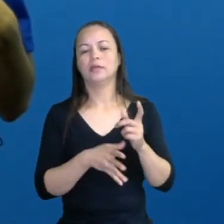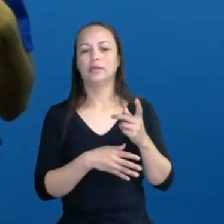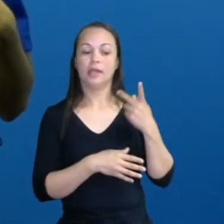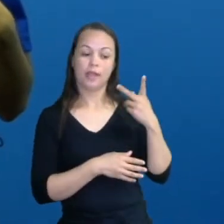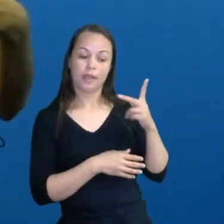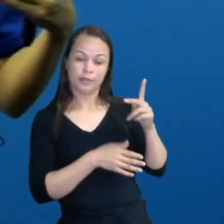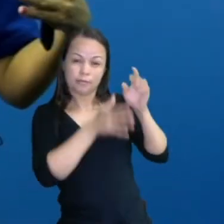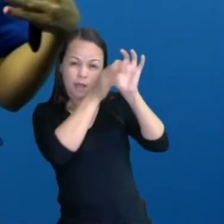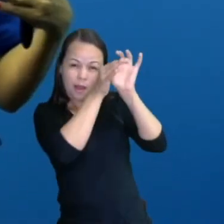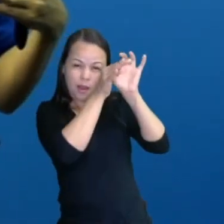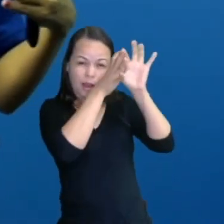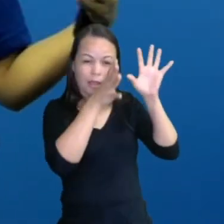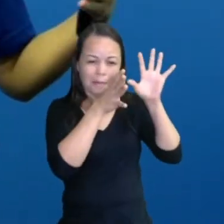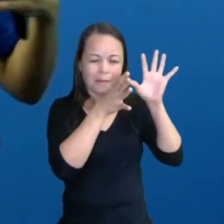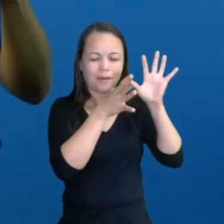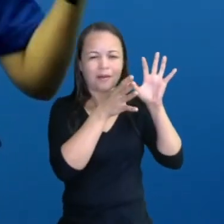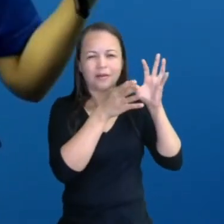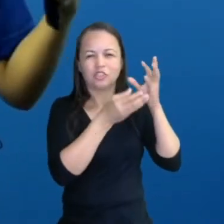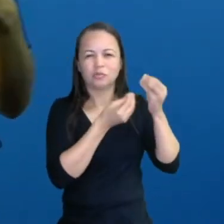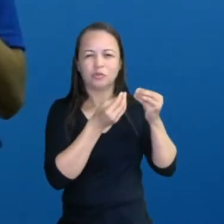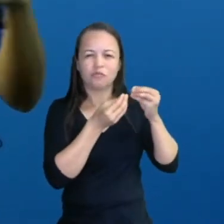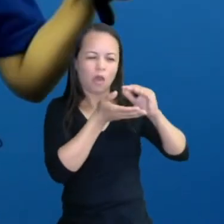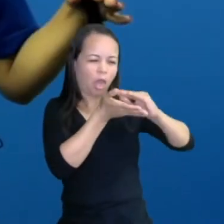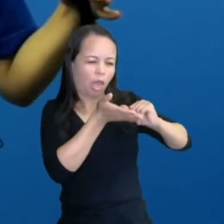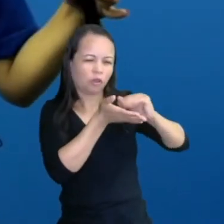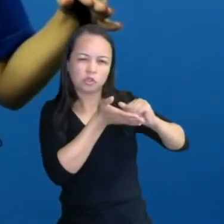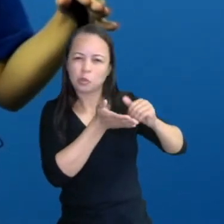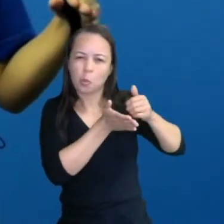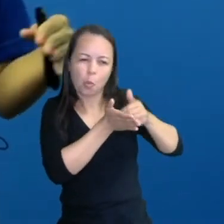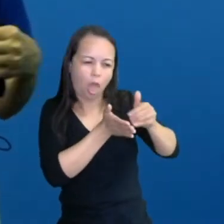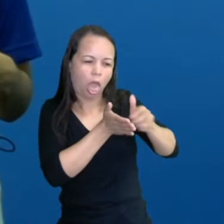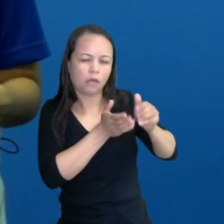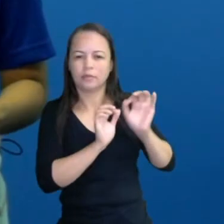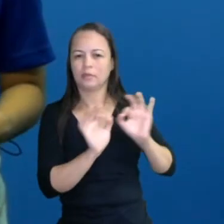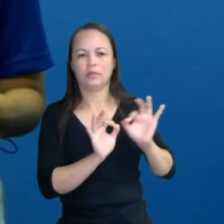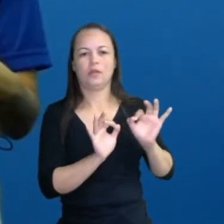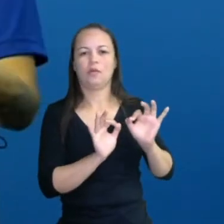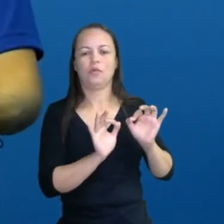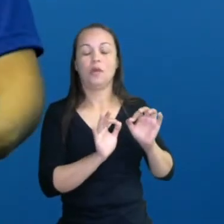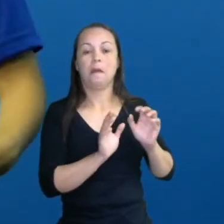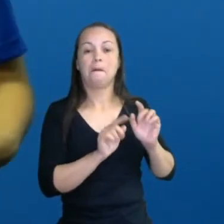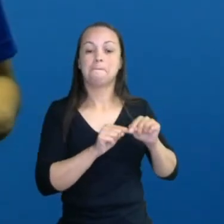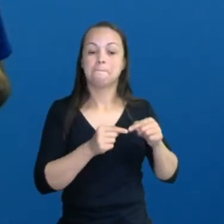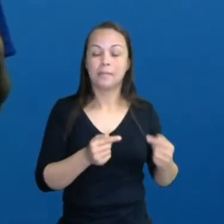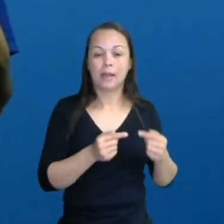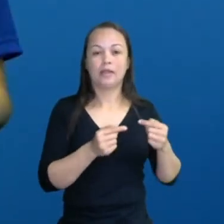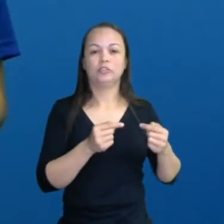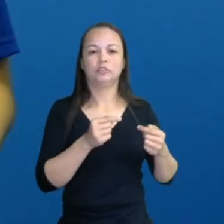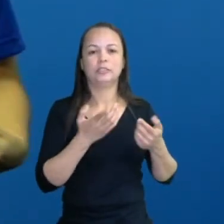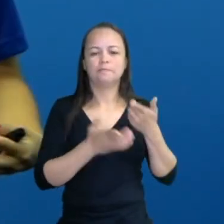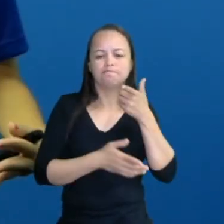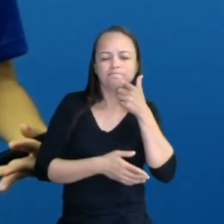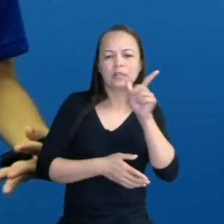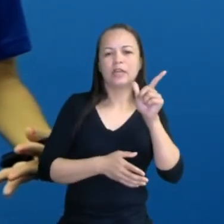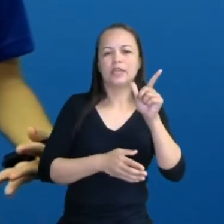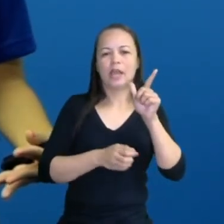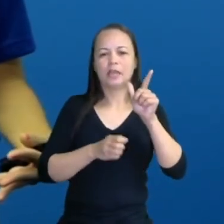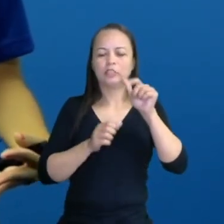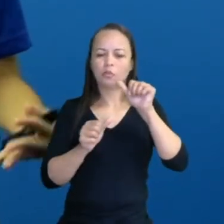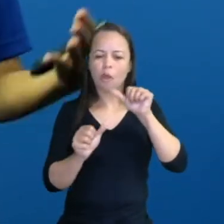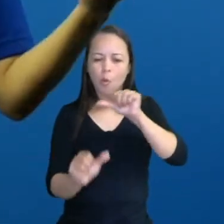esse liberalismo não fosse excluído, não fosse exterminado, mas que ele ganhasse uma outra roupagem